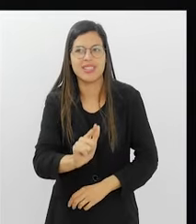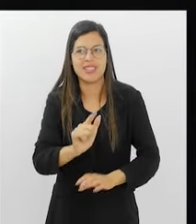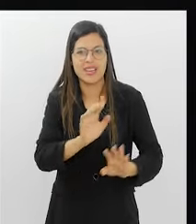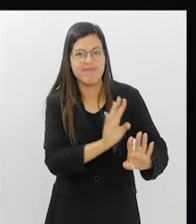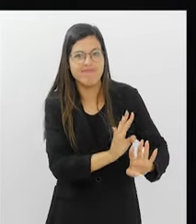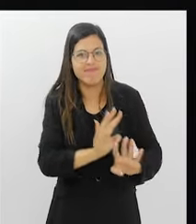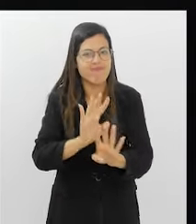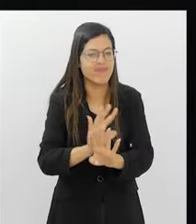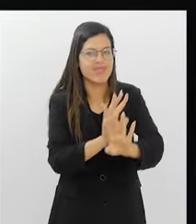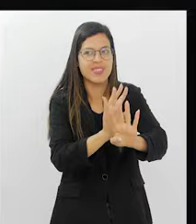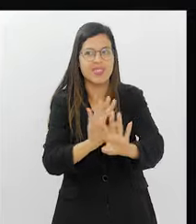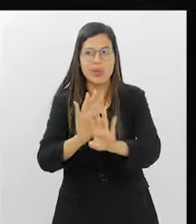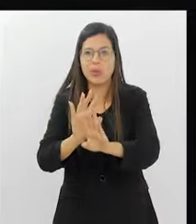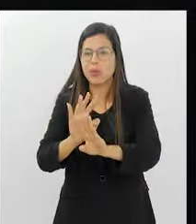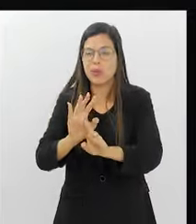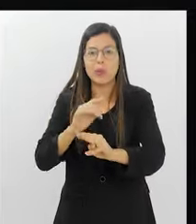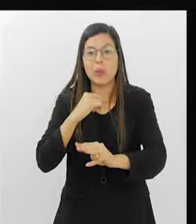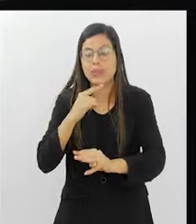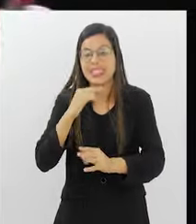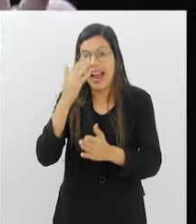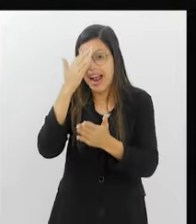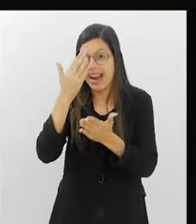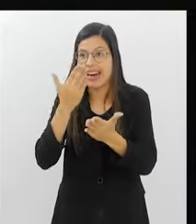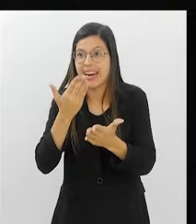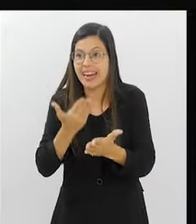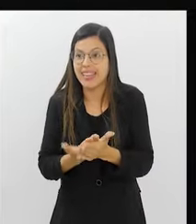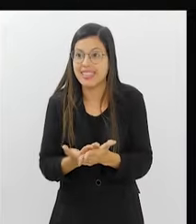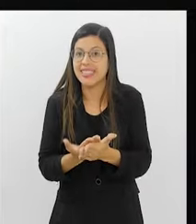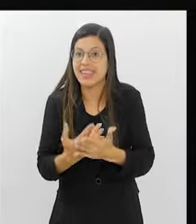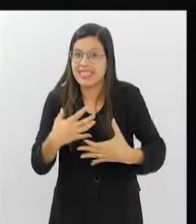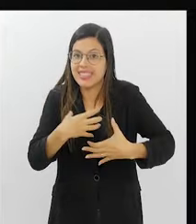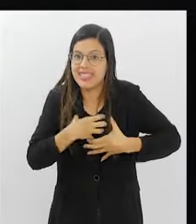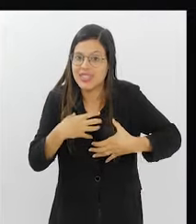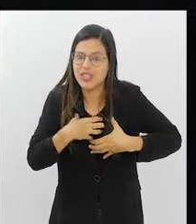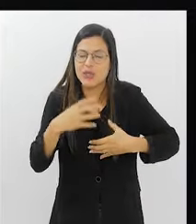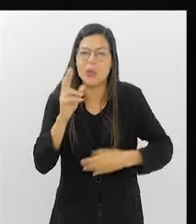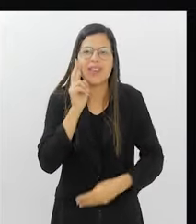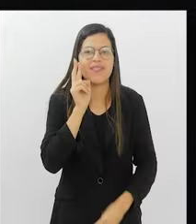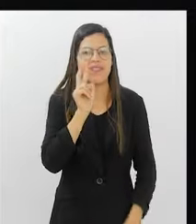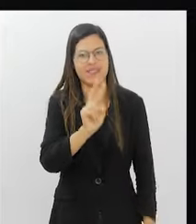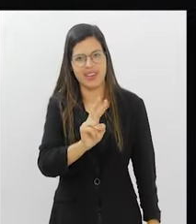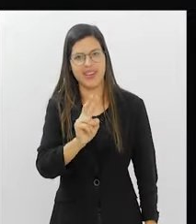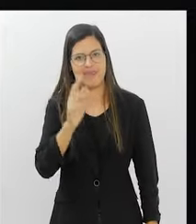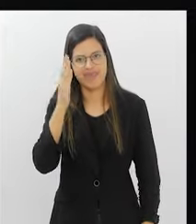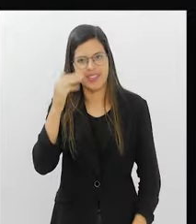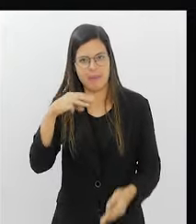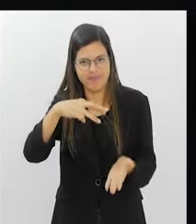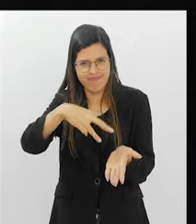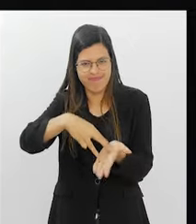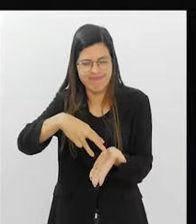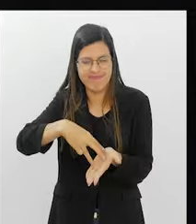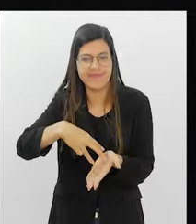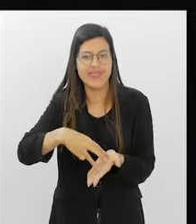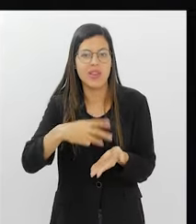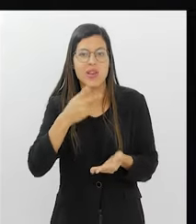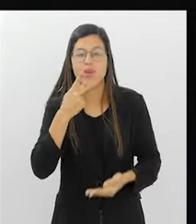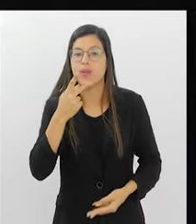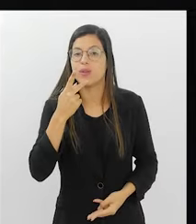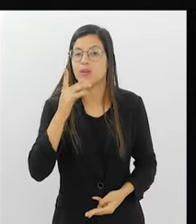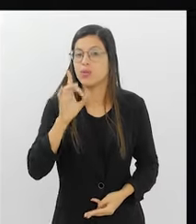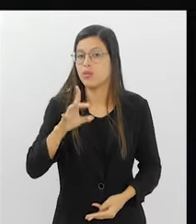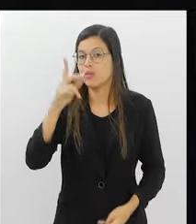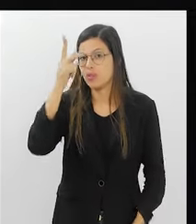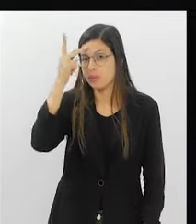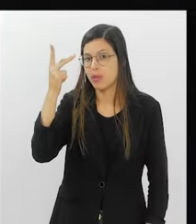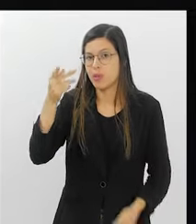desfilou e não acreditávamos no que estávamos ouvindo e sentindo e vendo sabe na Marques Eu acho que eu falo só